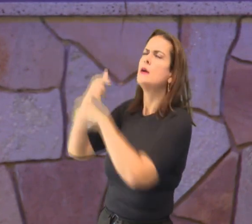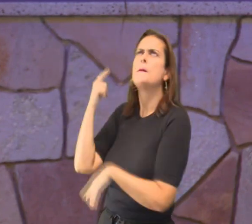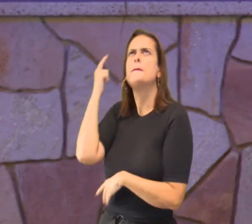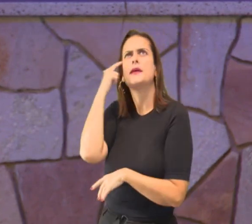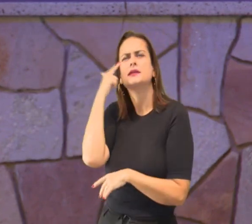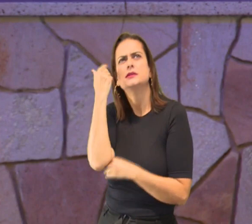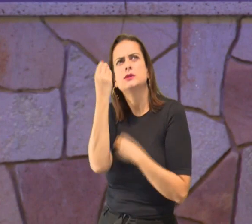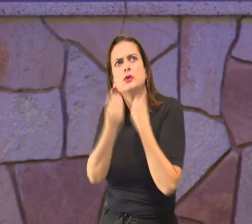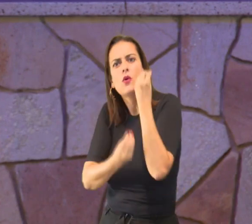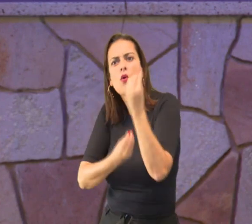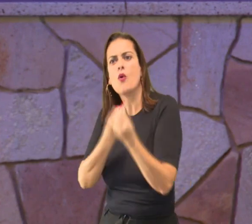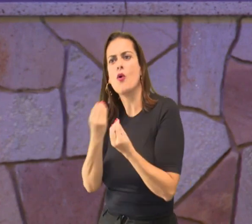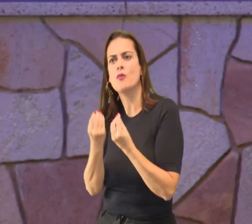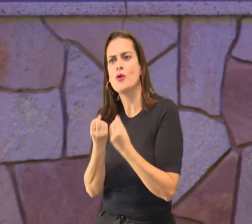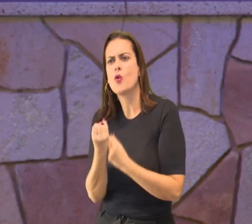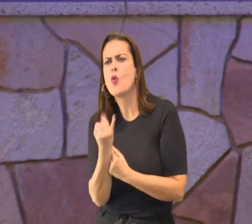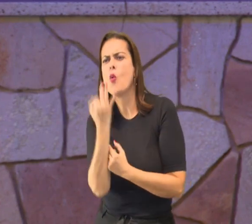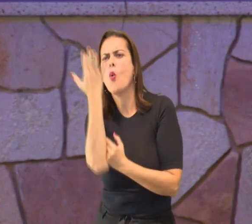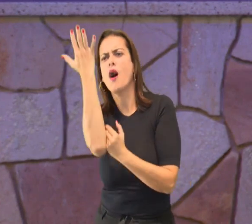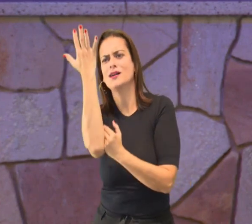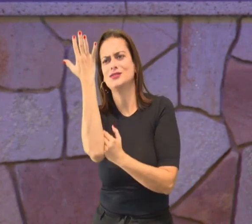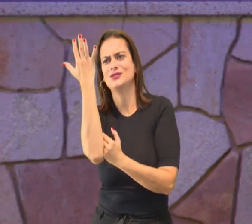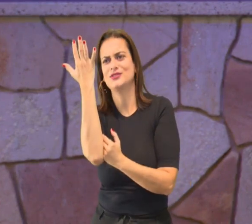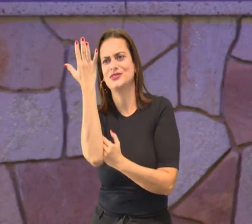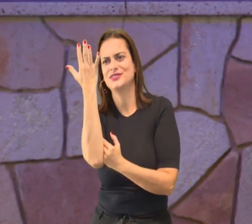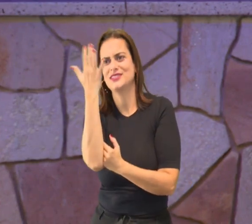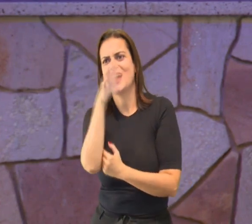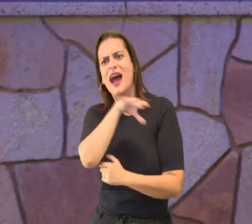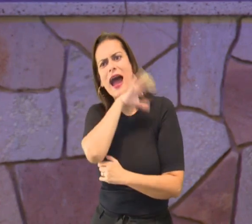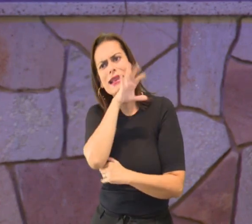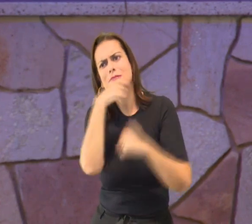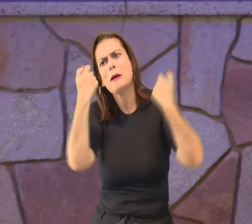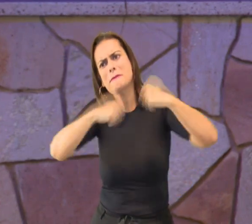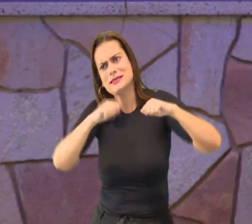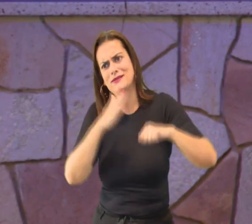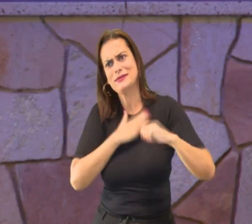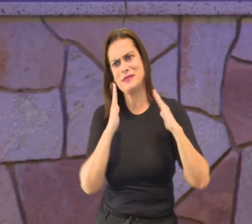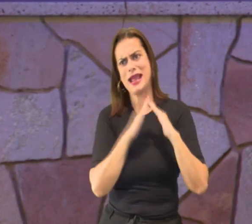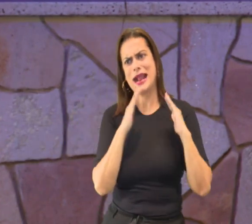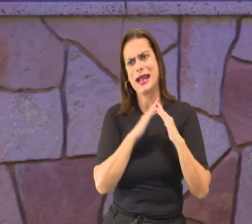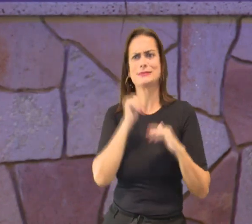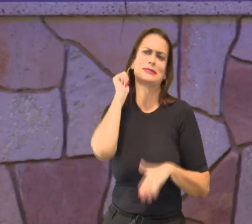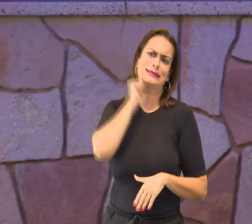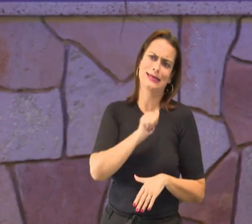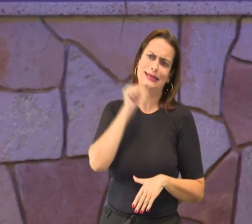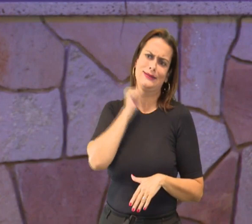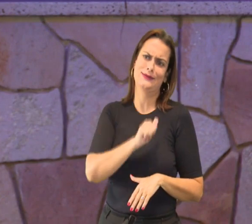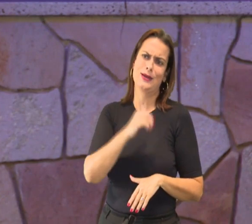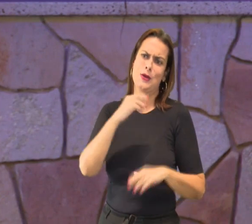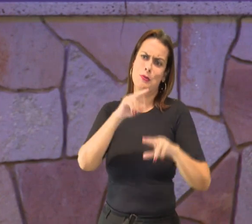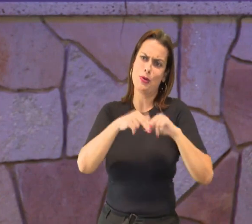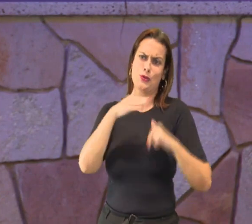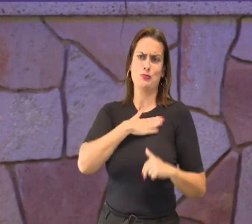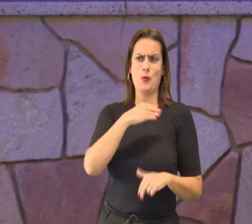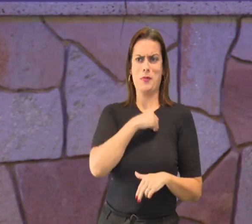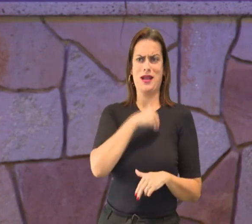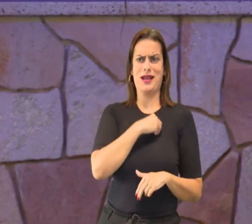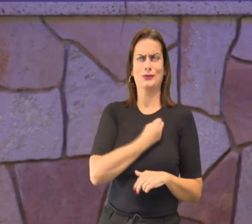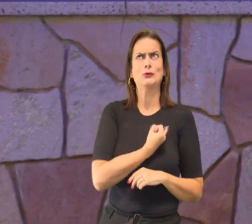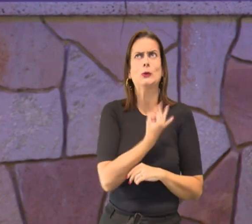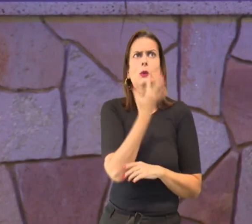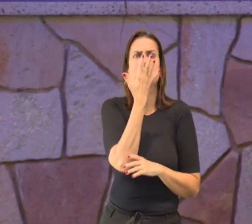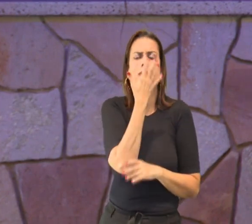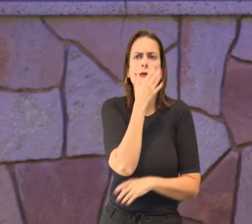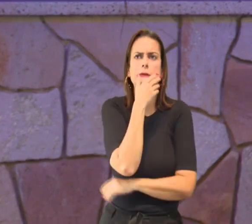pensando, quantos animais eu deveria ter na minha casa para sacrificar por causa dos meus pecados?